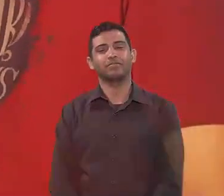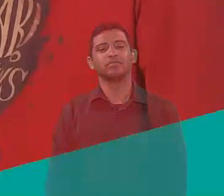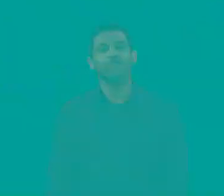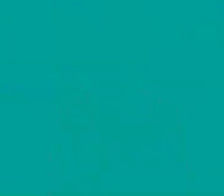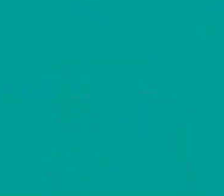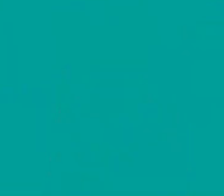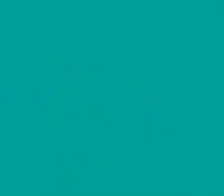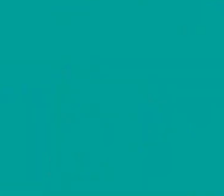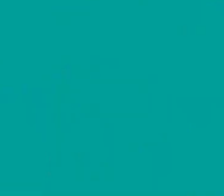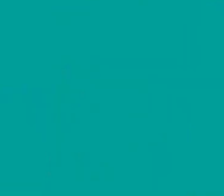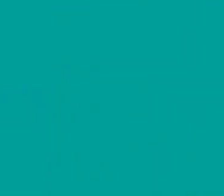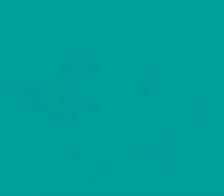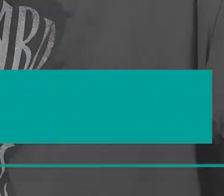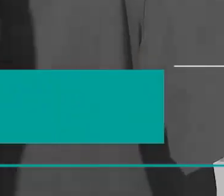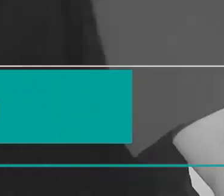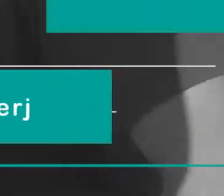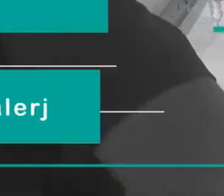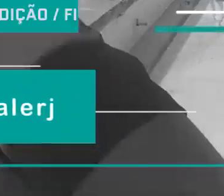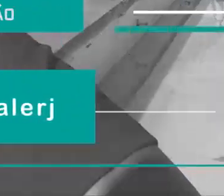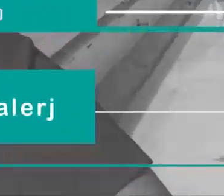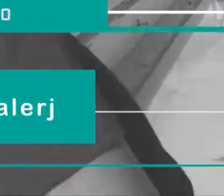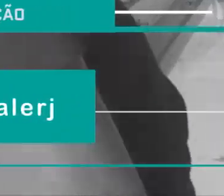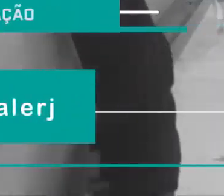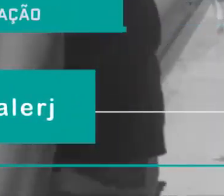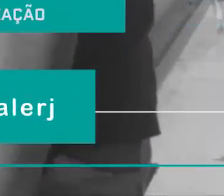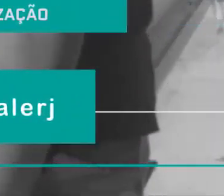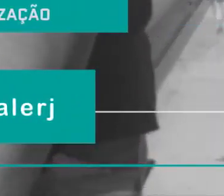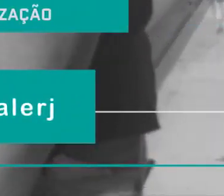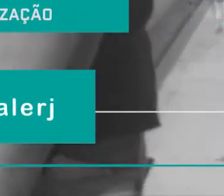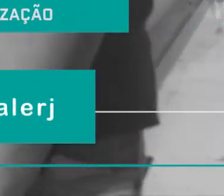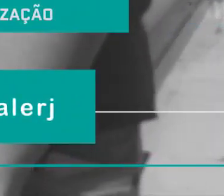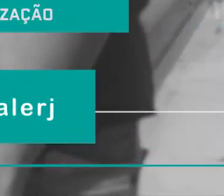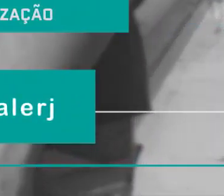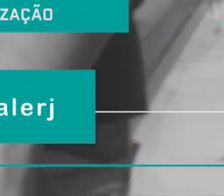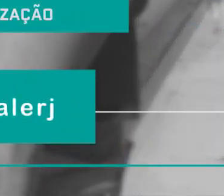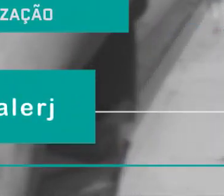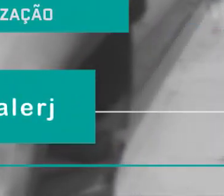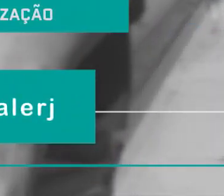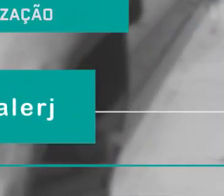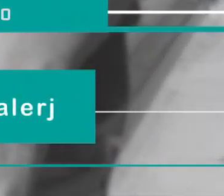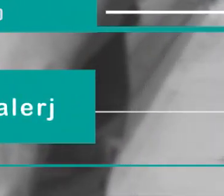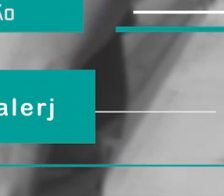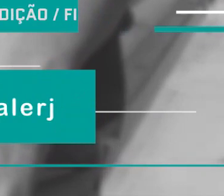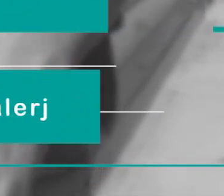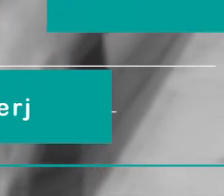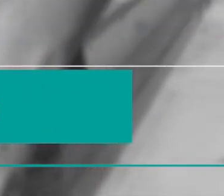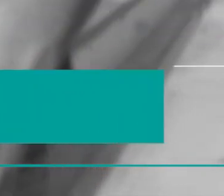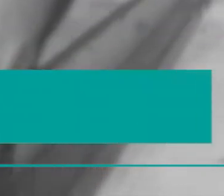É isso, né? Acho que eu falei muito no início, mas